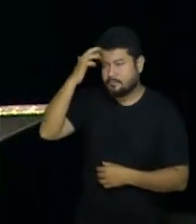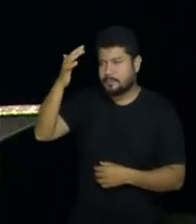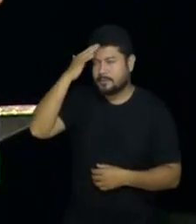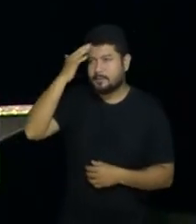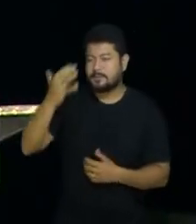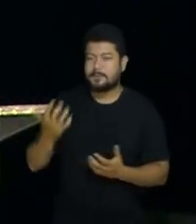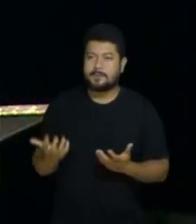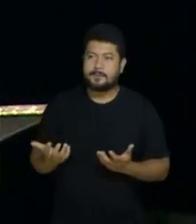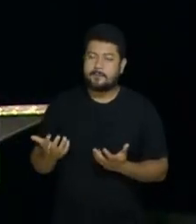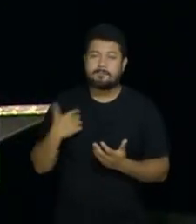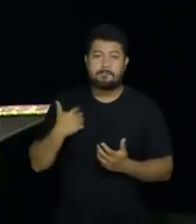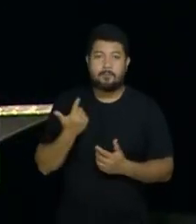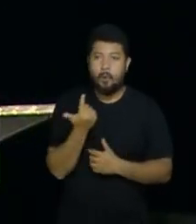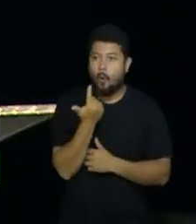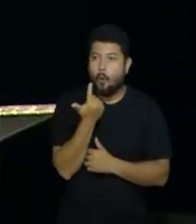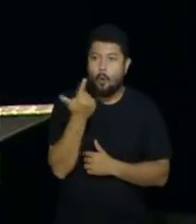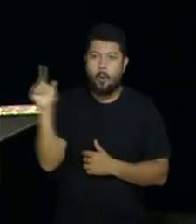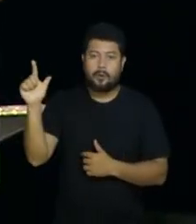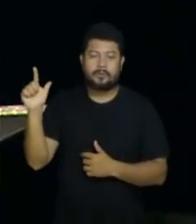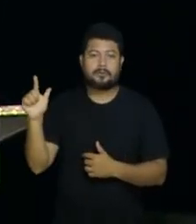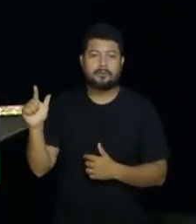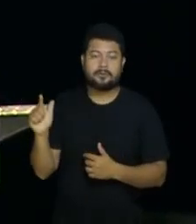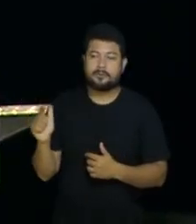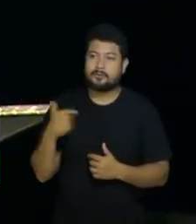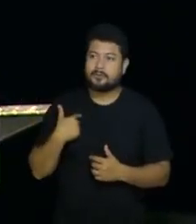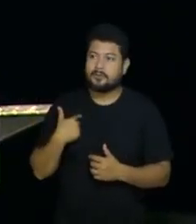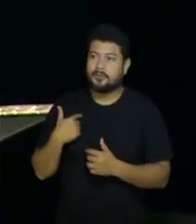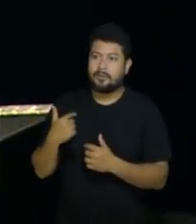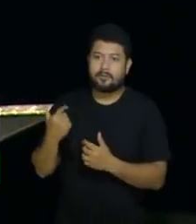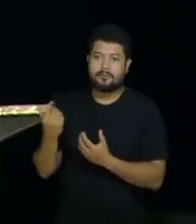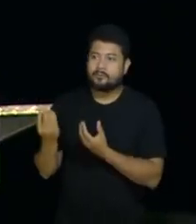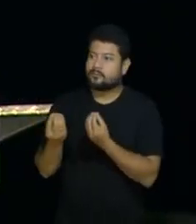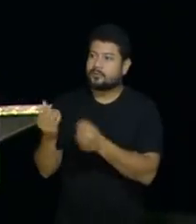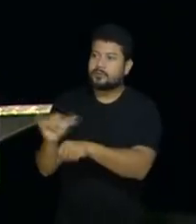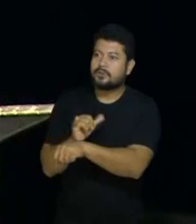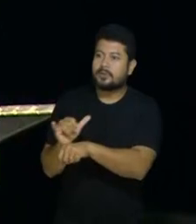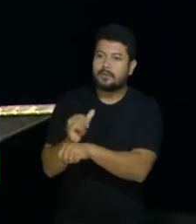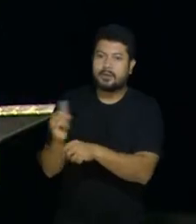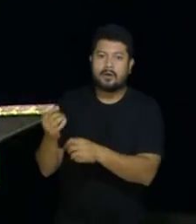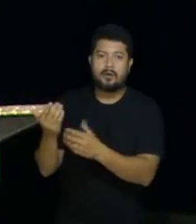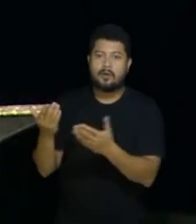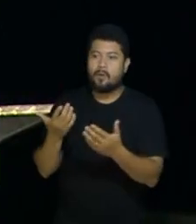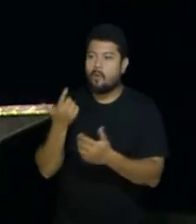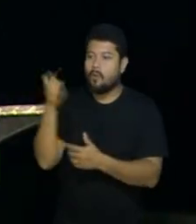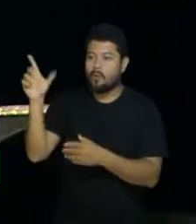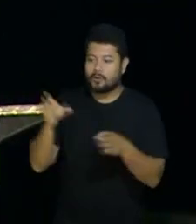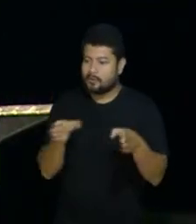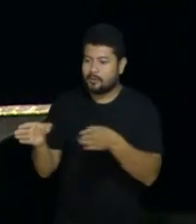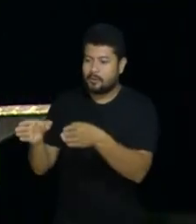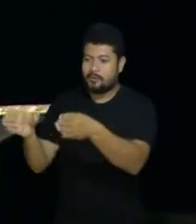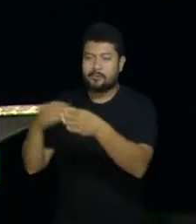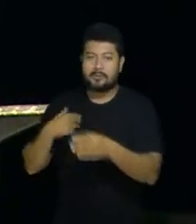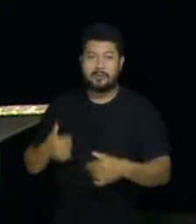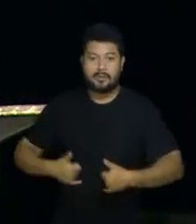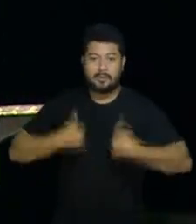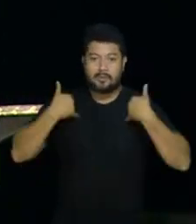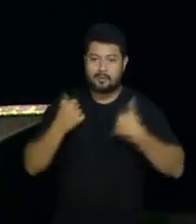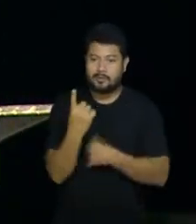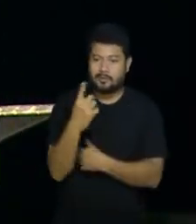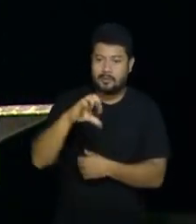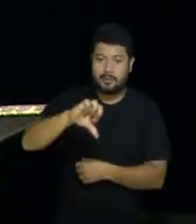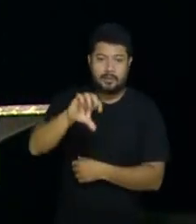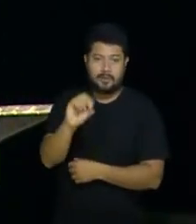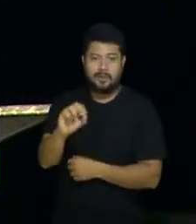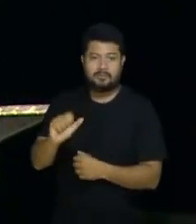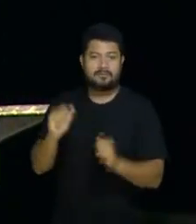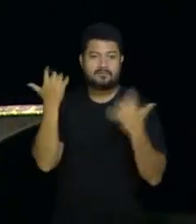de celebrar, deputado Antídio, 190 anos de história, mais justo, mais honroso do que ofertando